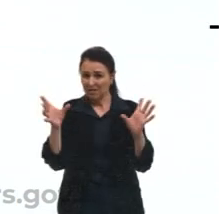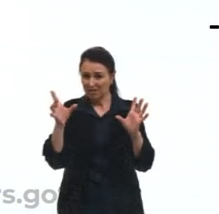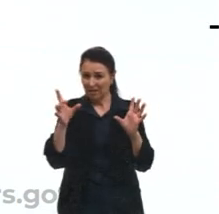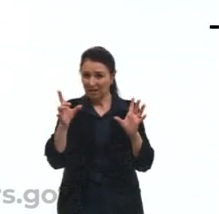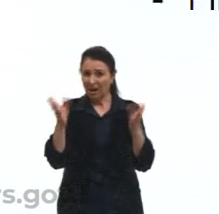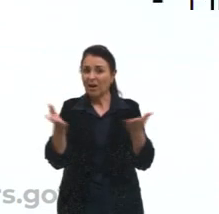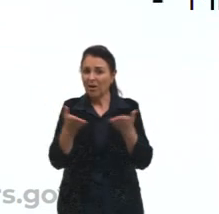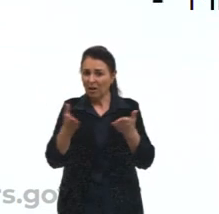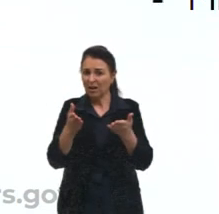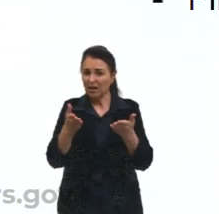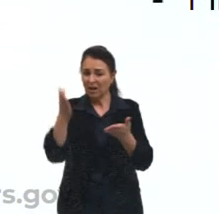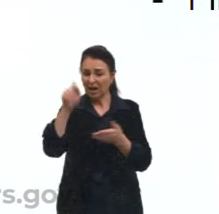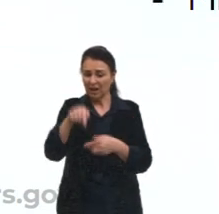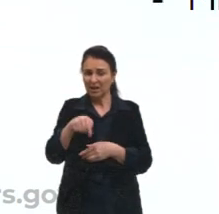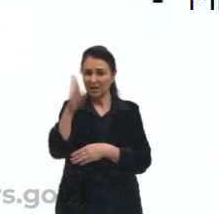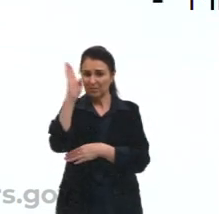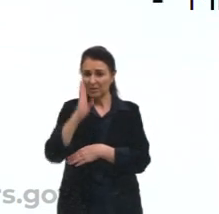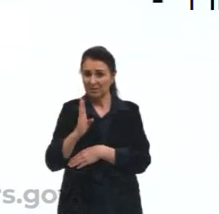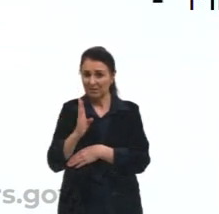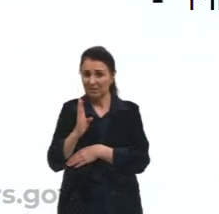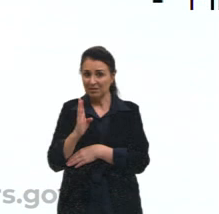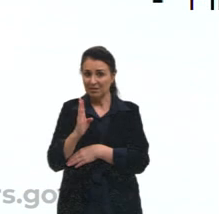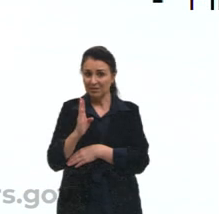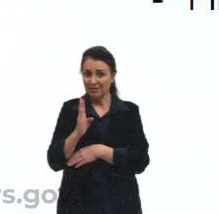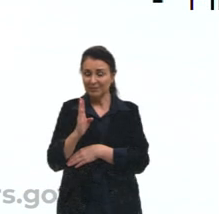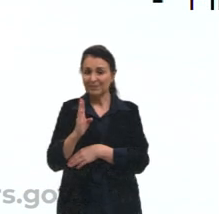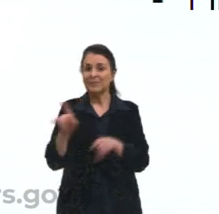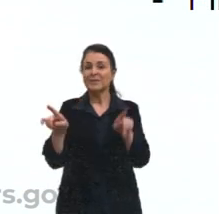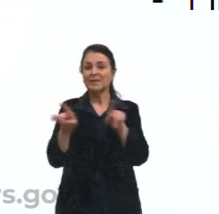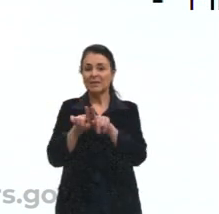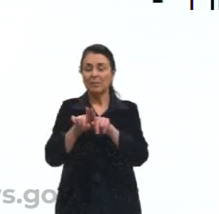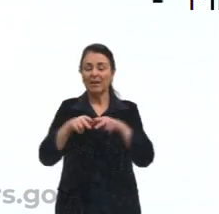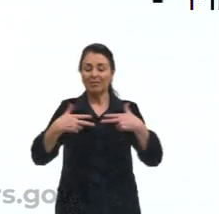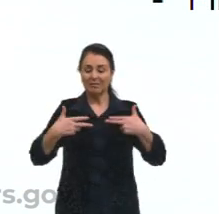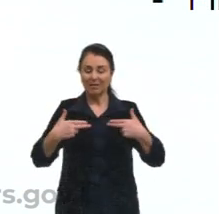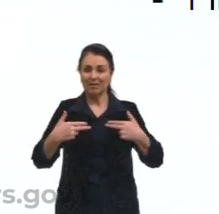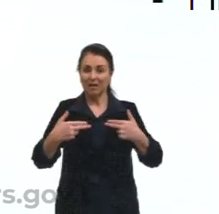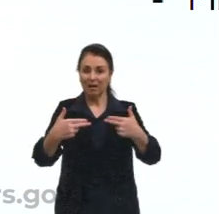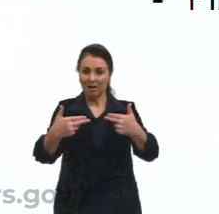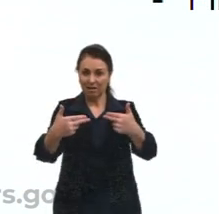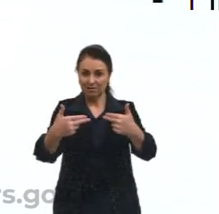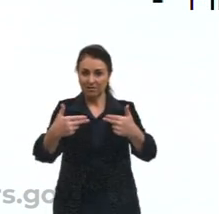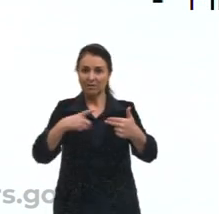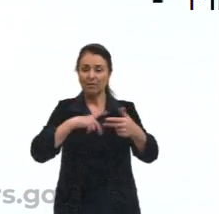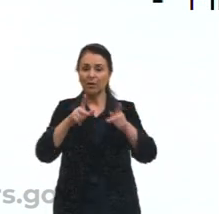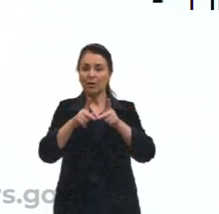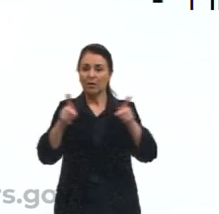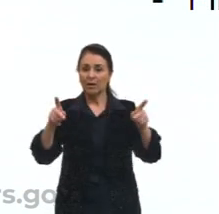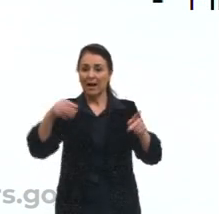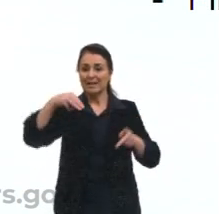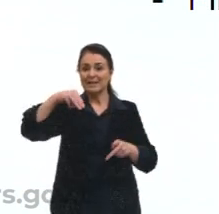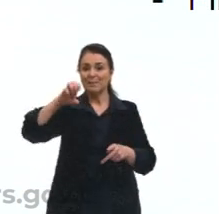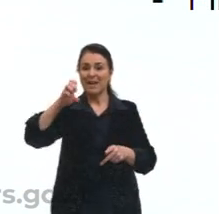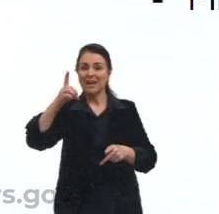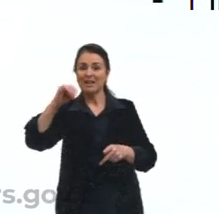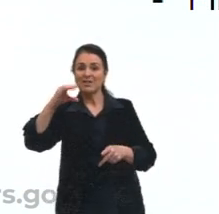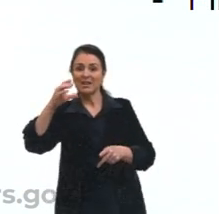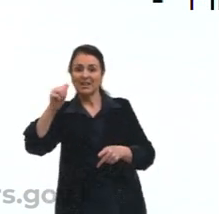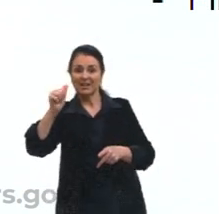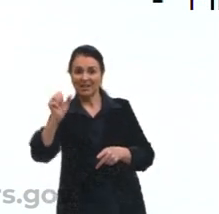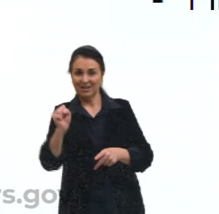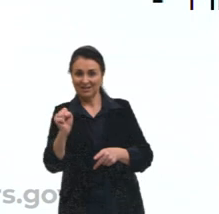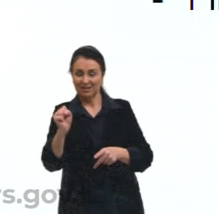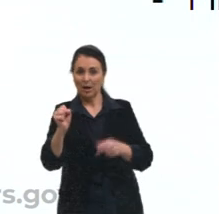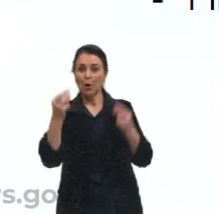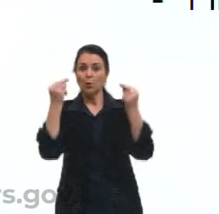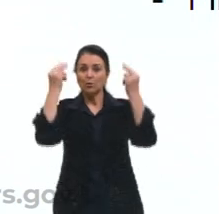regime é só um pouquinho aqui das Guerras que tiveram Então nesse período as guerras médicas quando os gregos